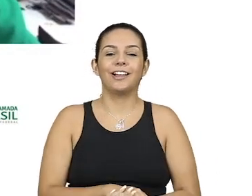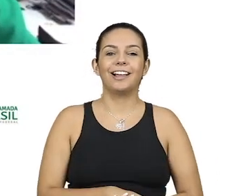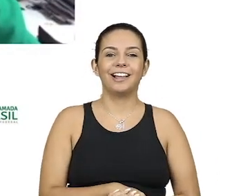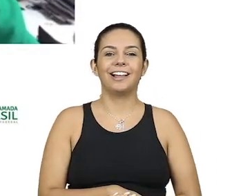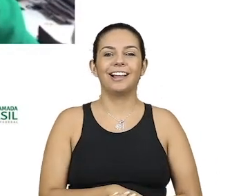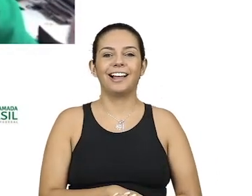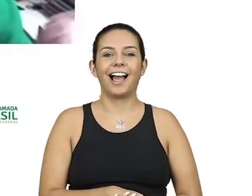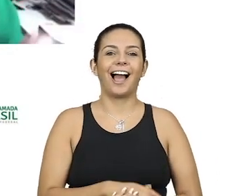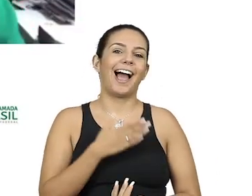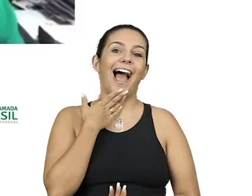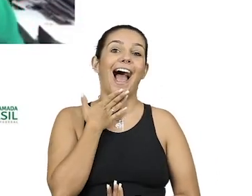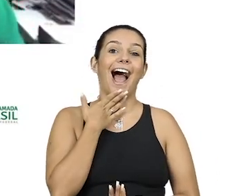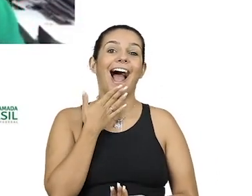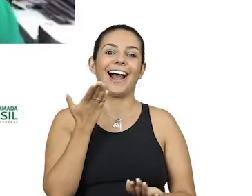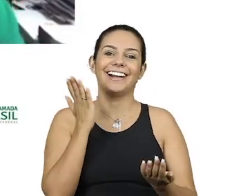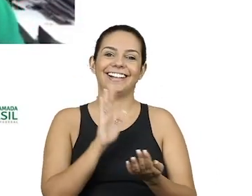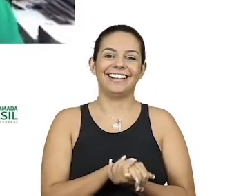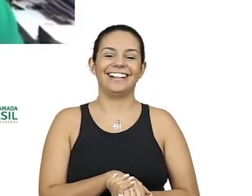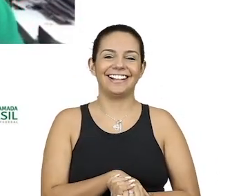Janeiro.